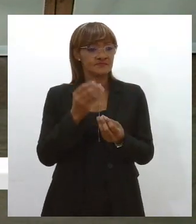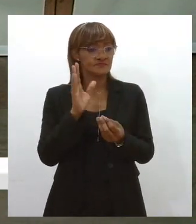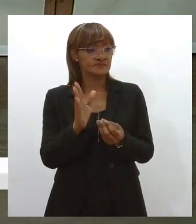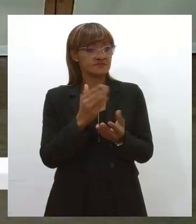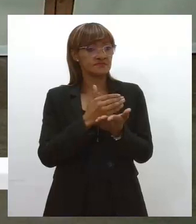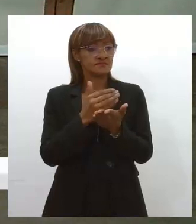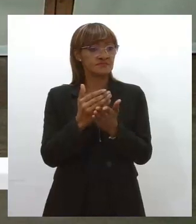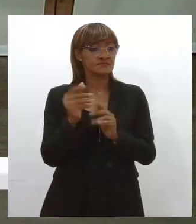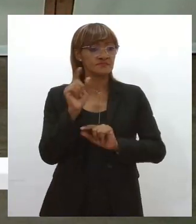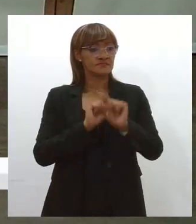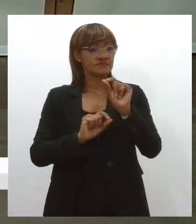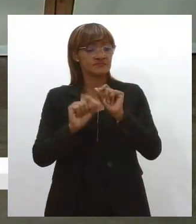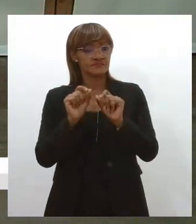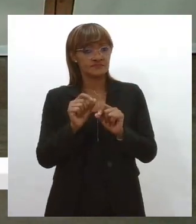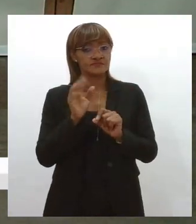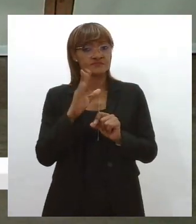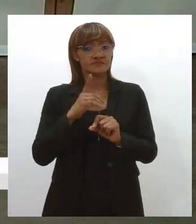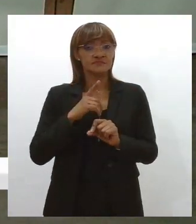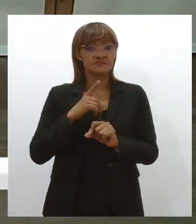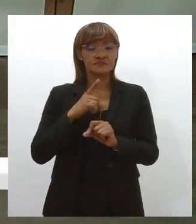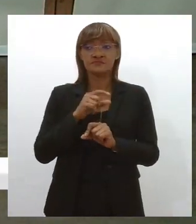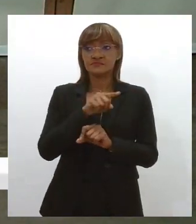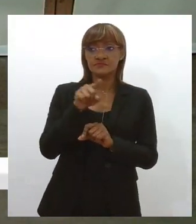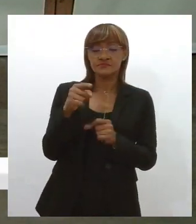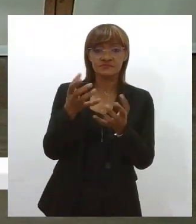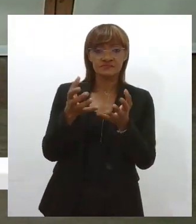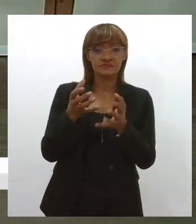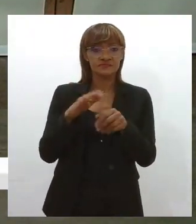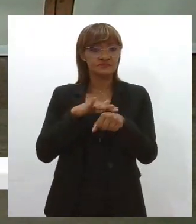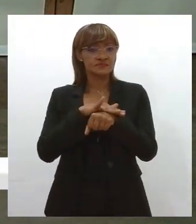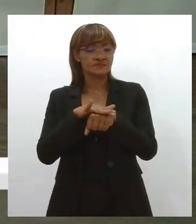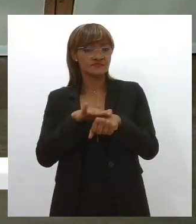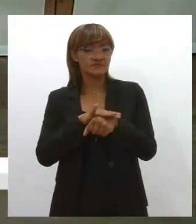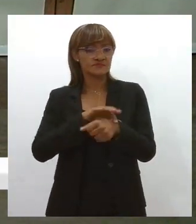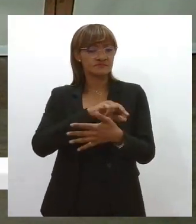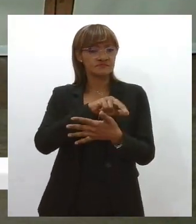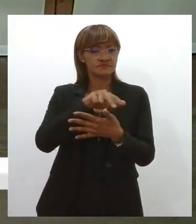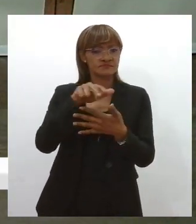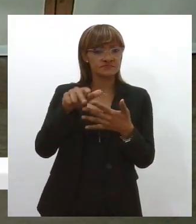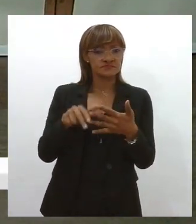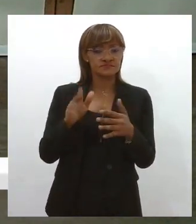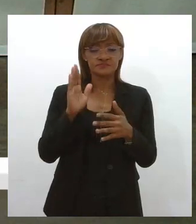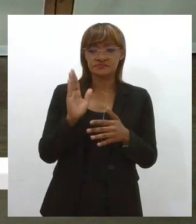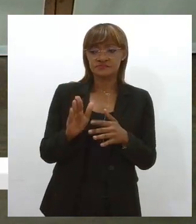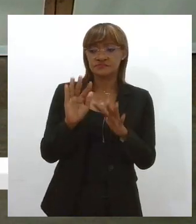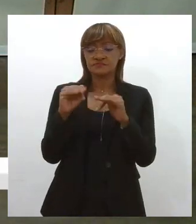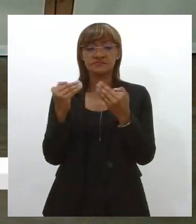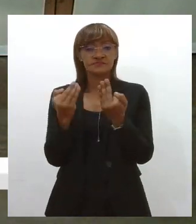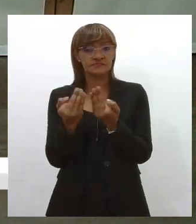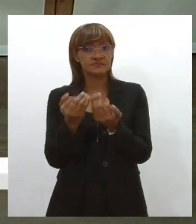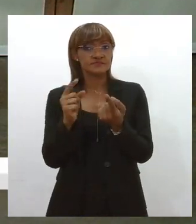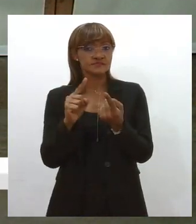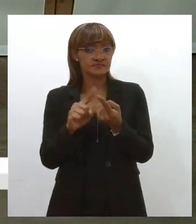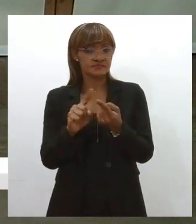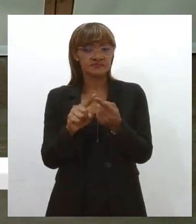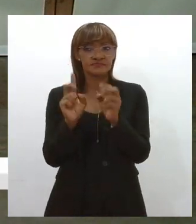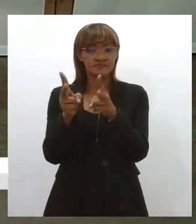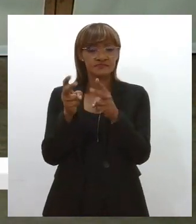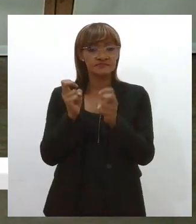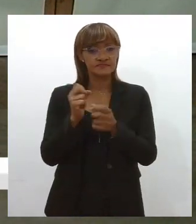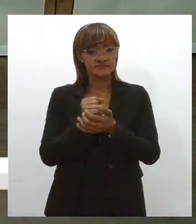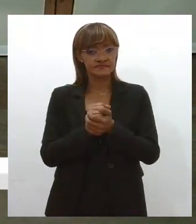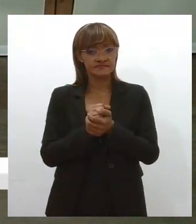sobre isso, né? E quem quiser, em conversas banais, entre familiares também, já percebe que nem todo mundo